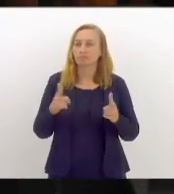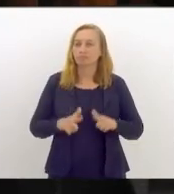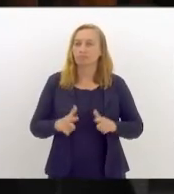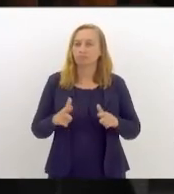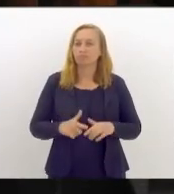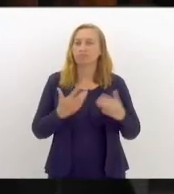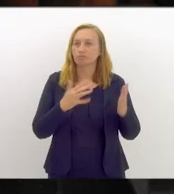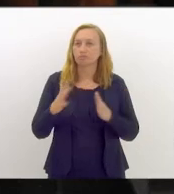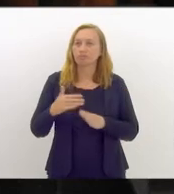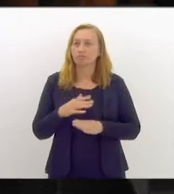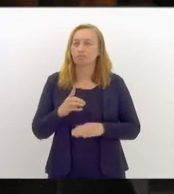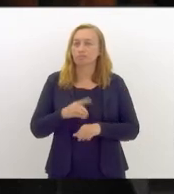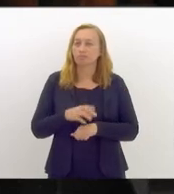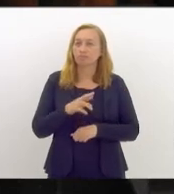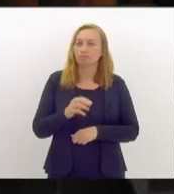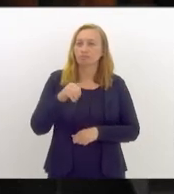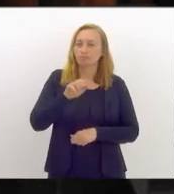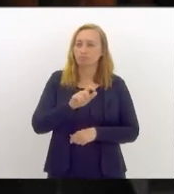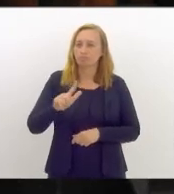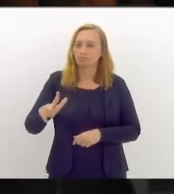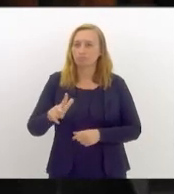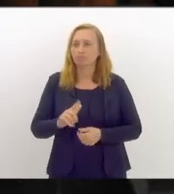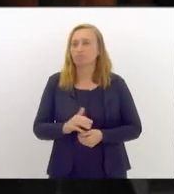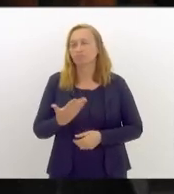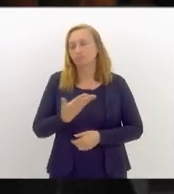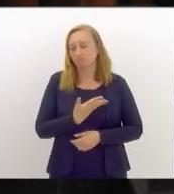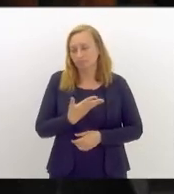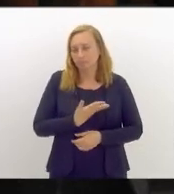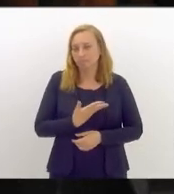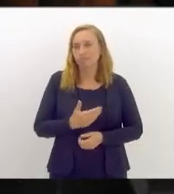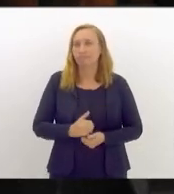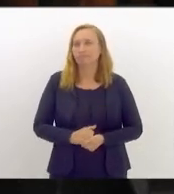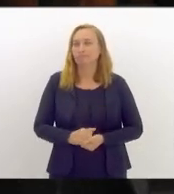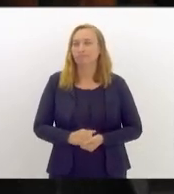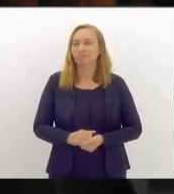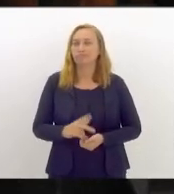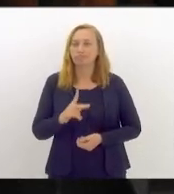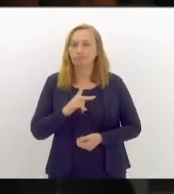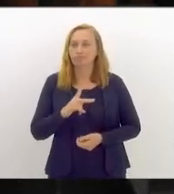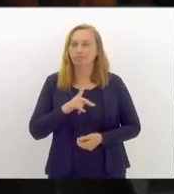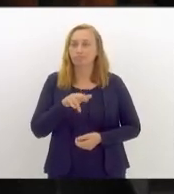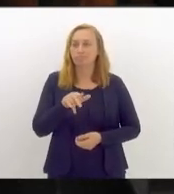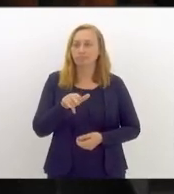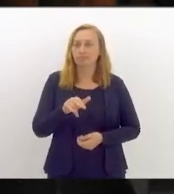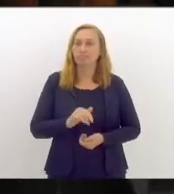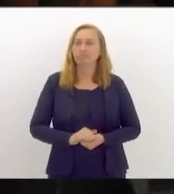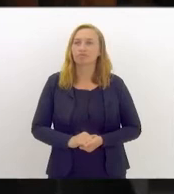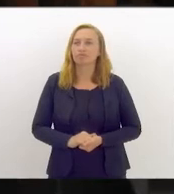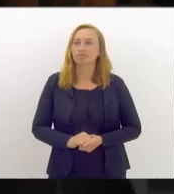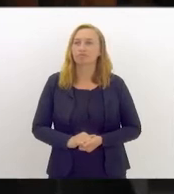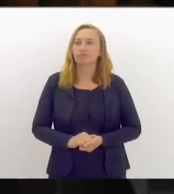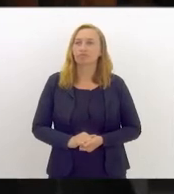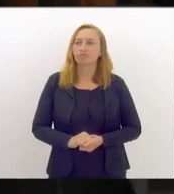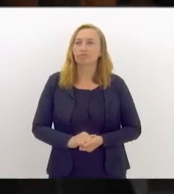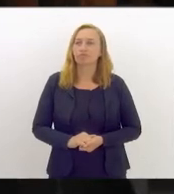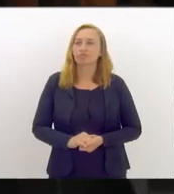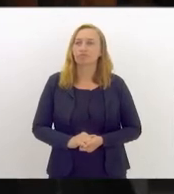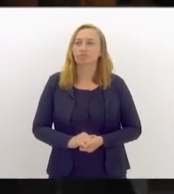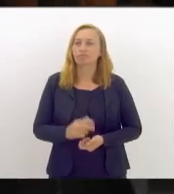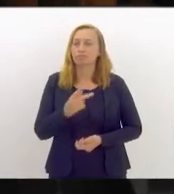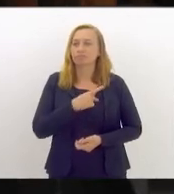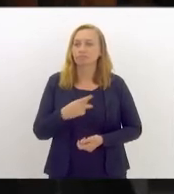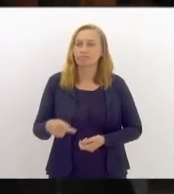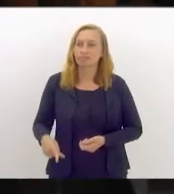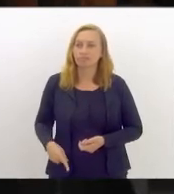Saúdo o Doutor Manoel Barreto Meu Amigo pessoal meu irmão o presidente